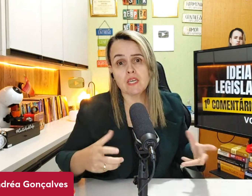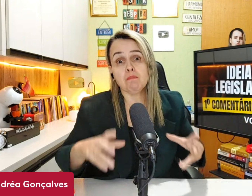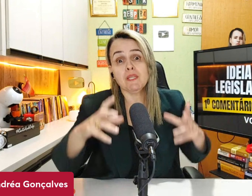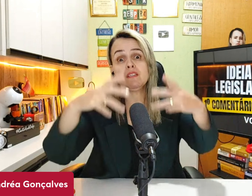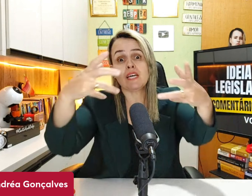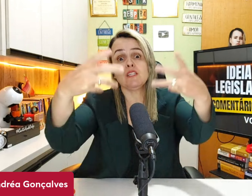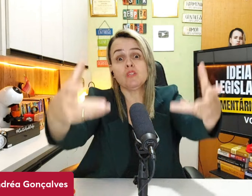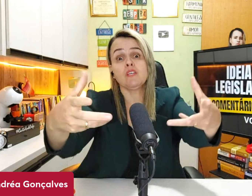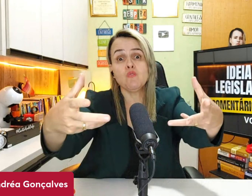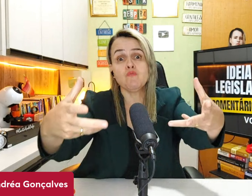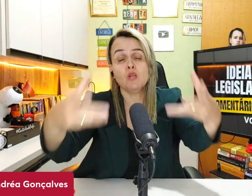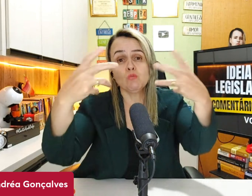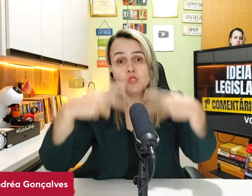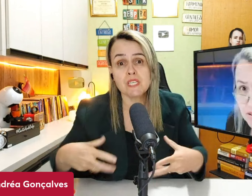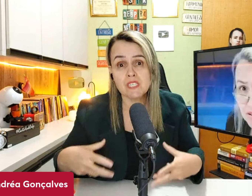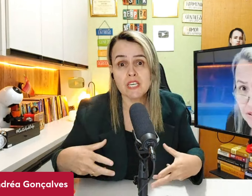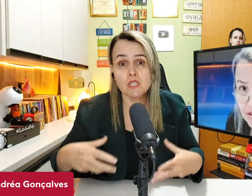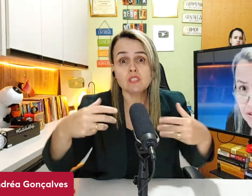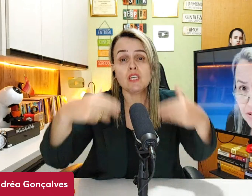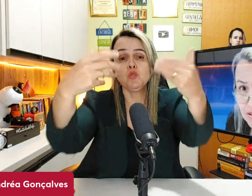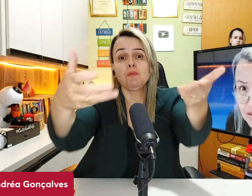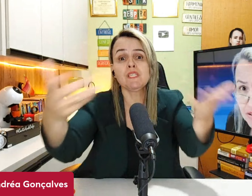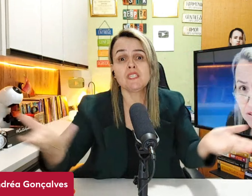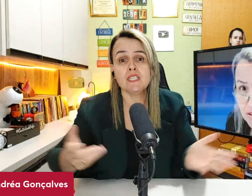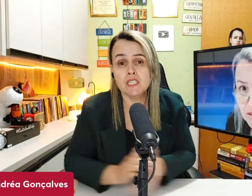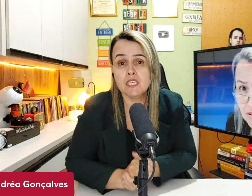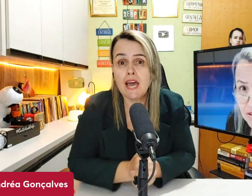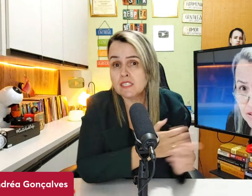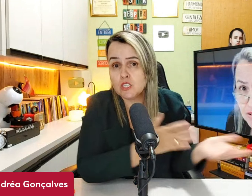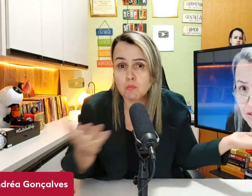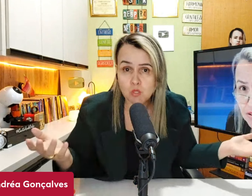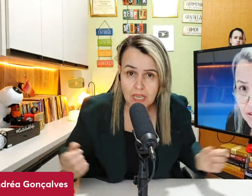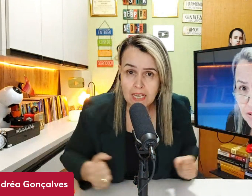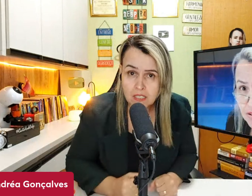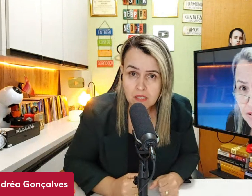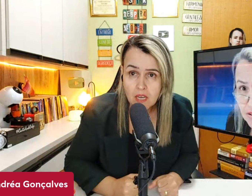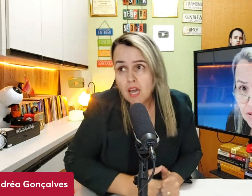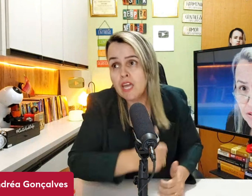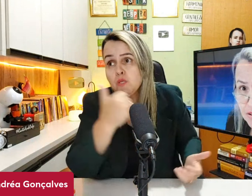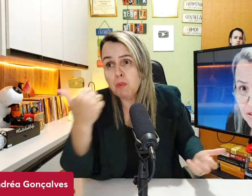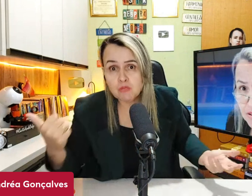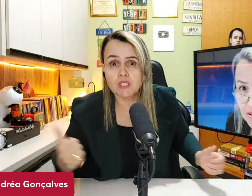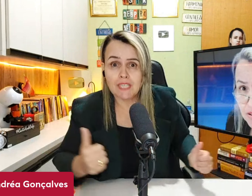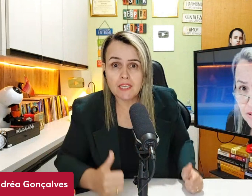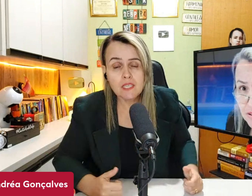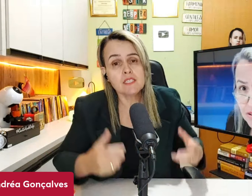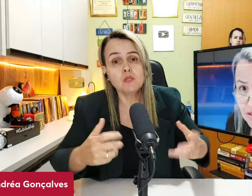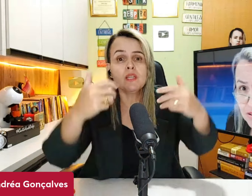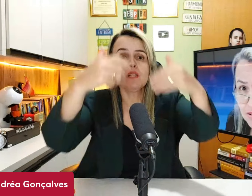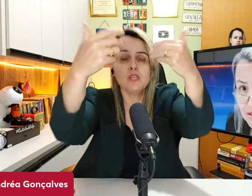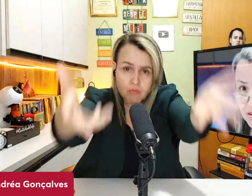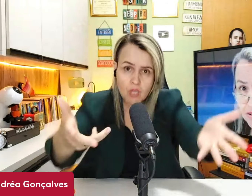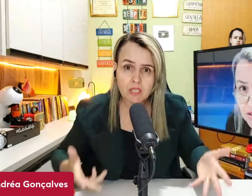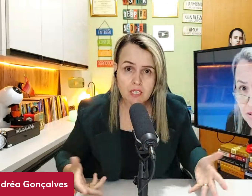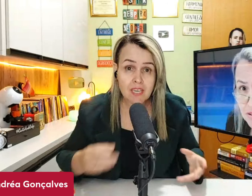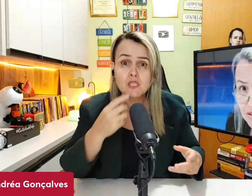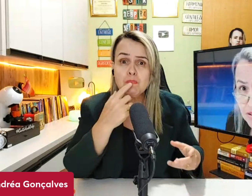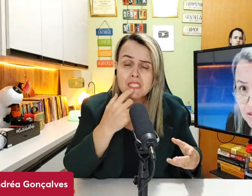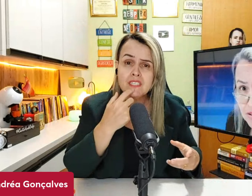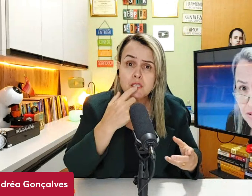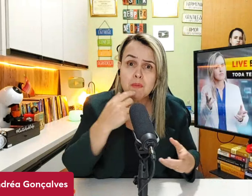isso para quê para tentar ter ter o voto dos brasileiros que tem dupla cidadania lá que sejam bolsonaristas aí eles pode votar eles estão tentando ter o voto